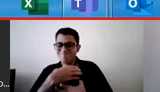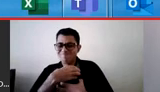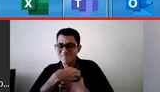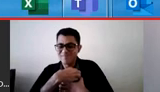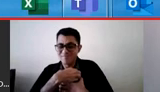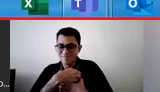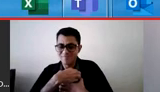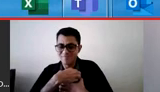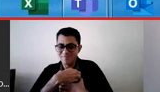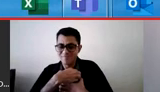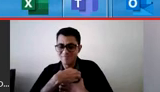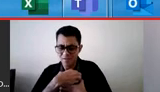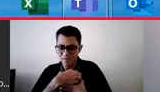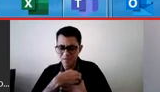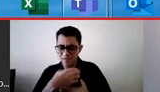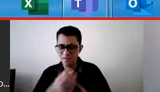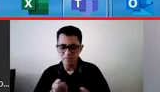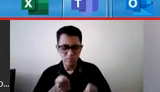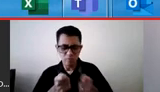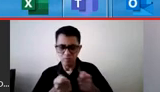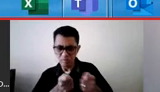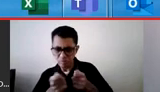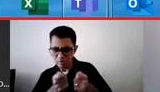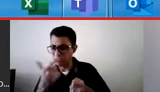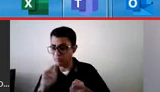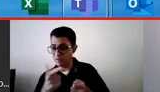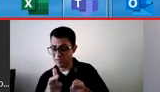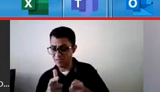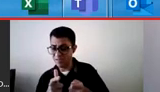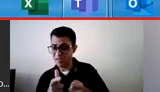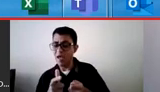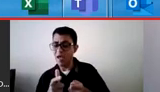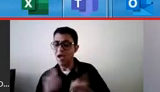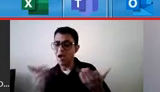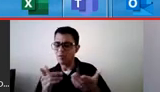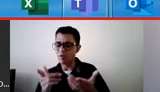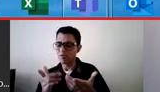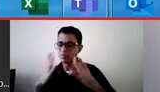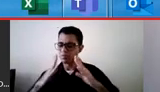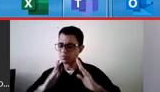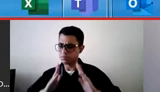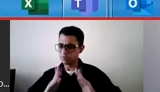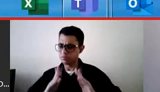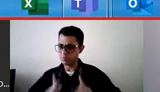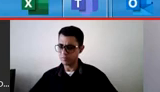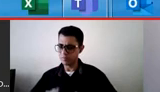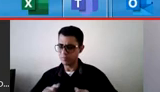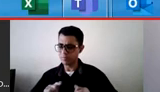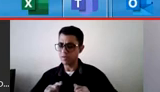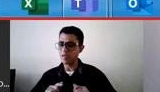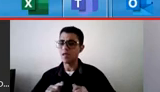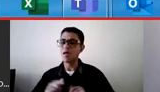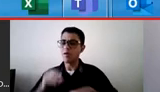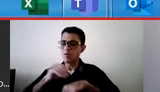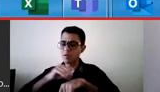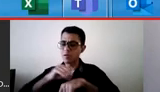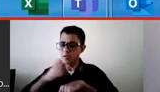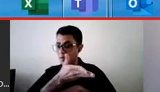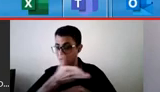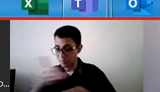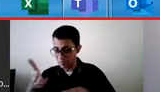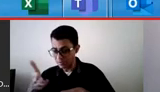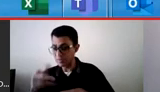assim, de descontrole, tudo, sabe, amenizou muito depois que eu comecei. Então, eu indico para qualquer